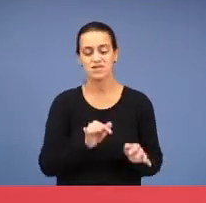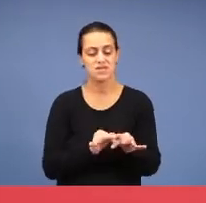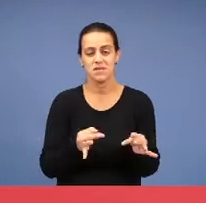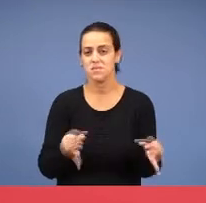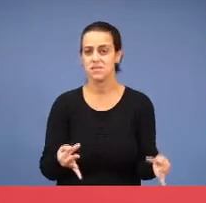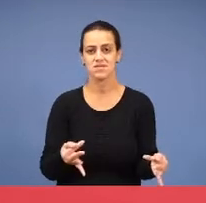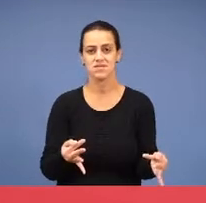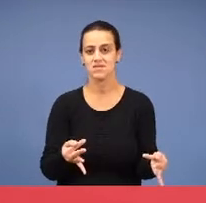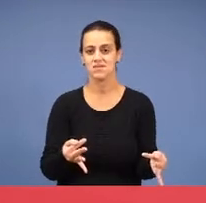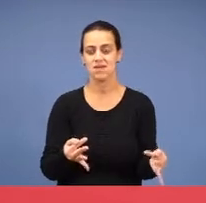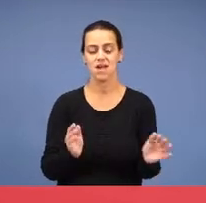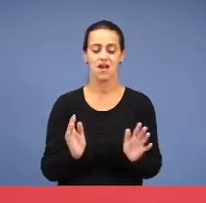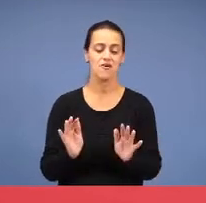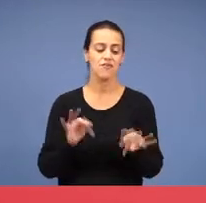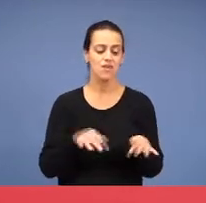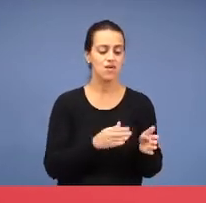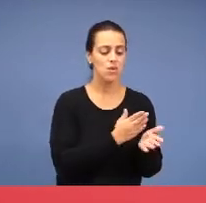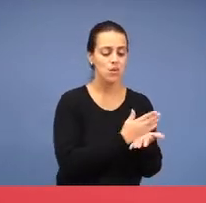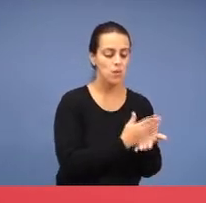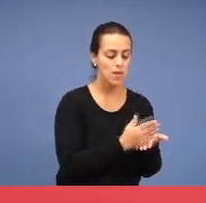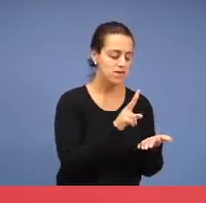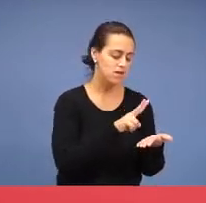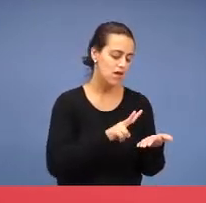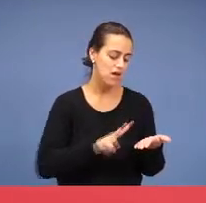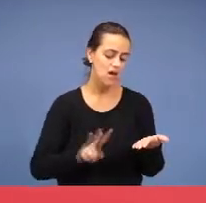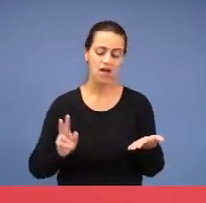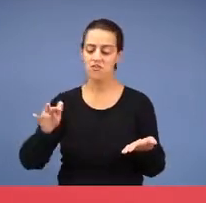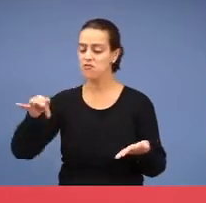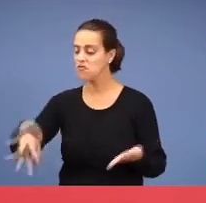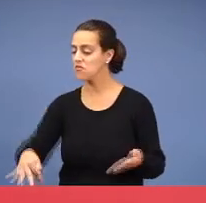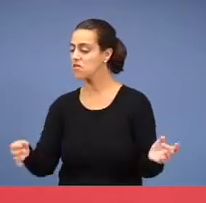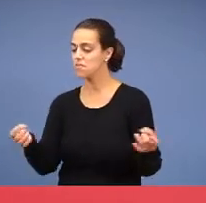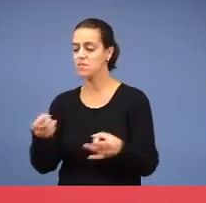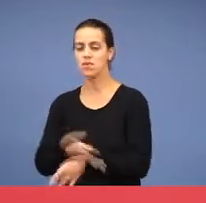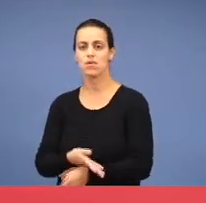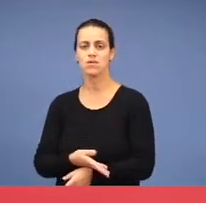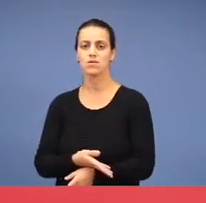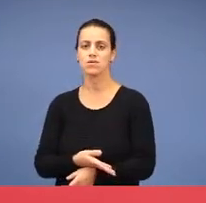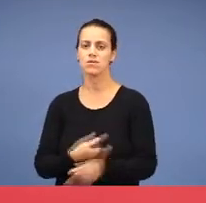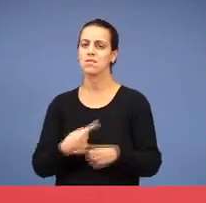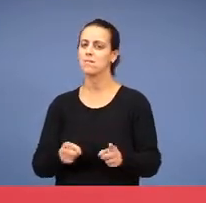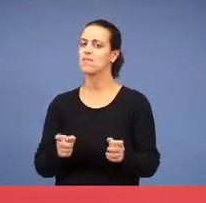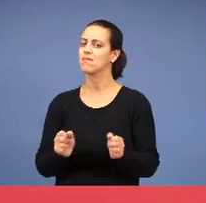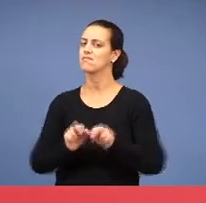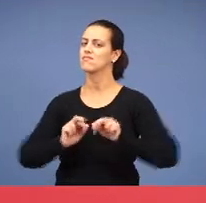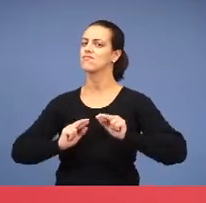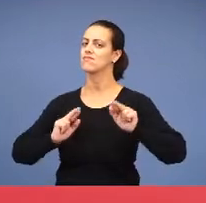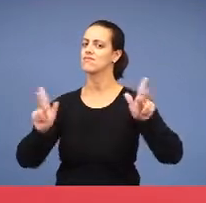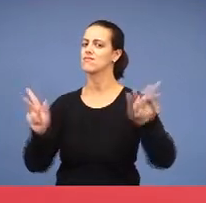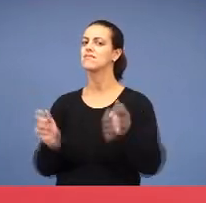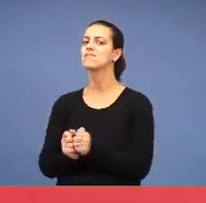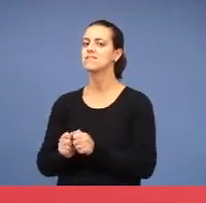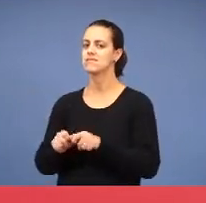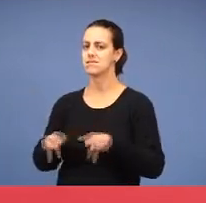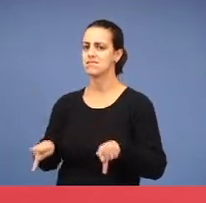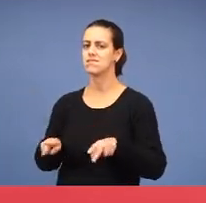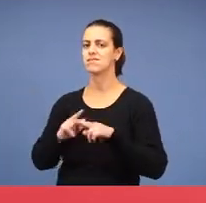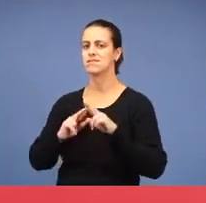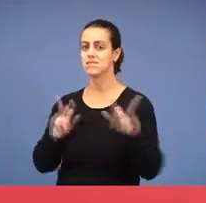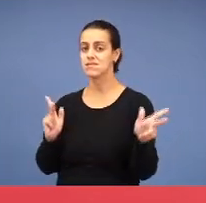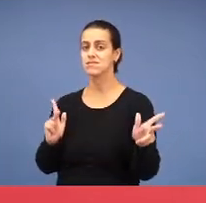quer. No final, já se sabe, né? Aquilo que todos sabem, né? O sargento Garcia correndo atrás do